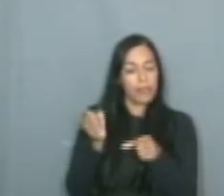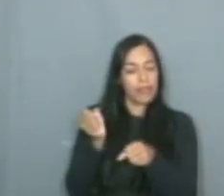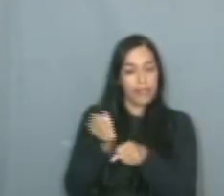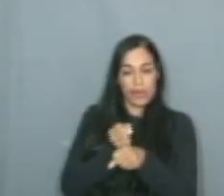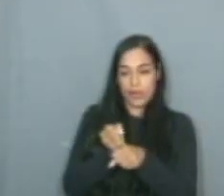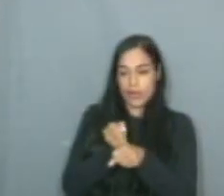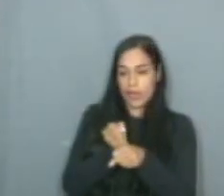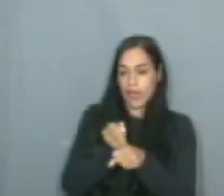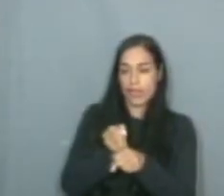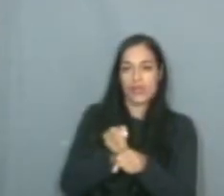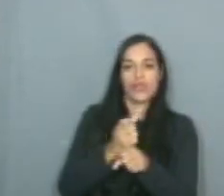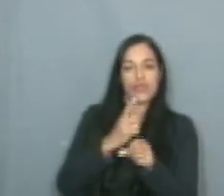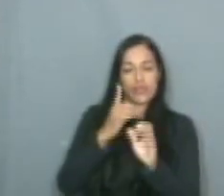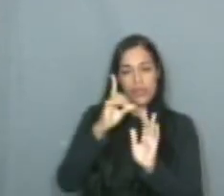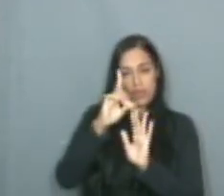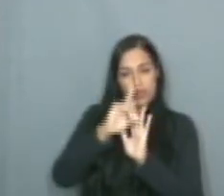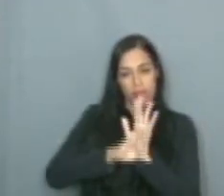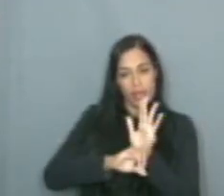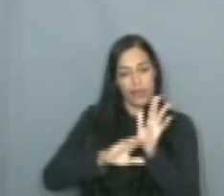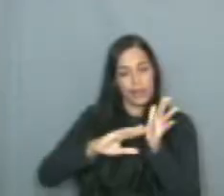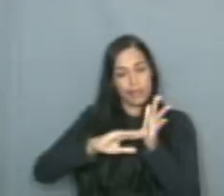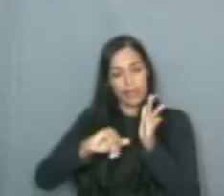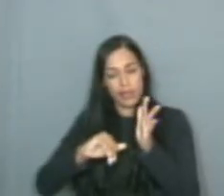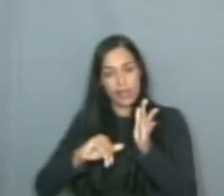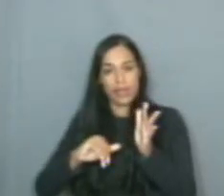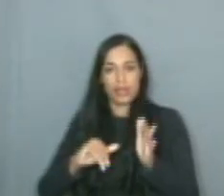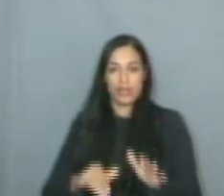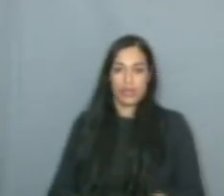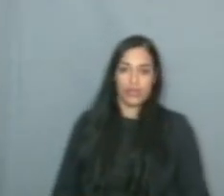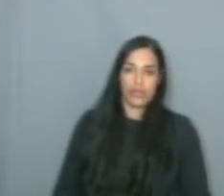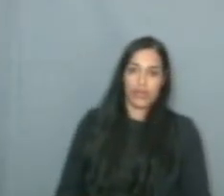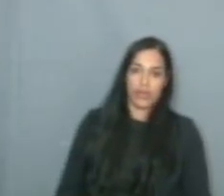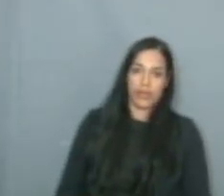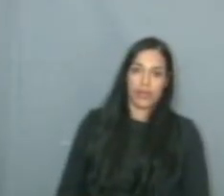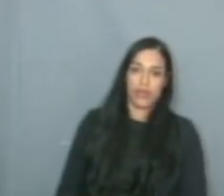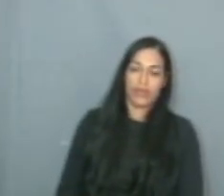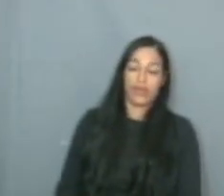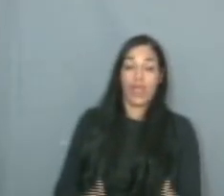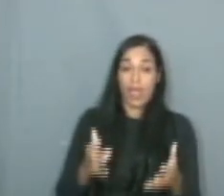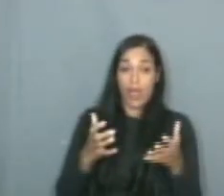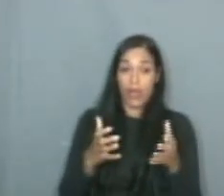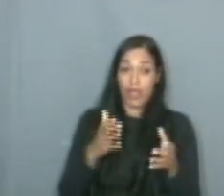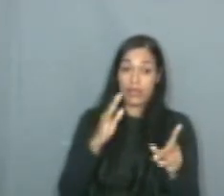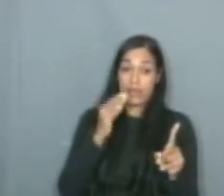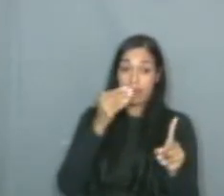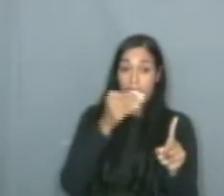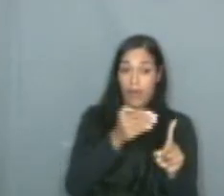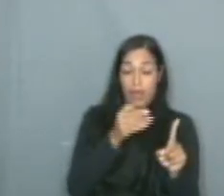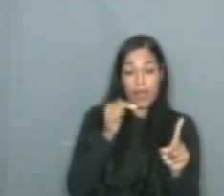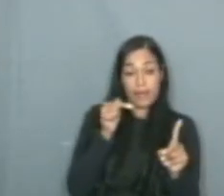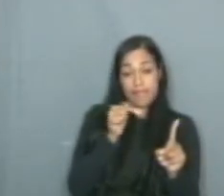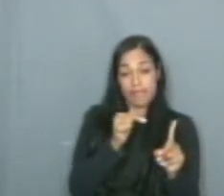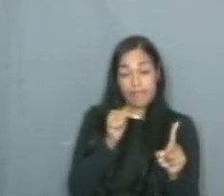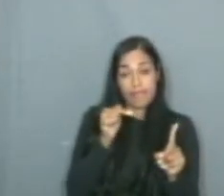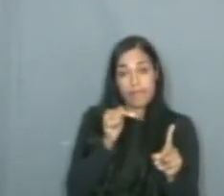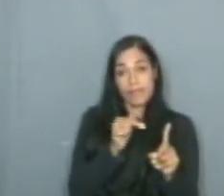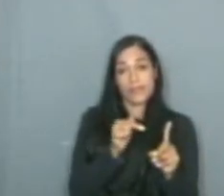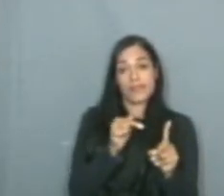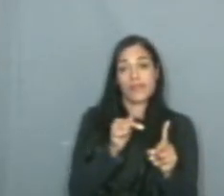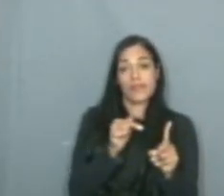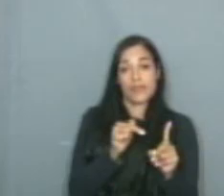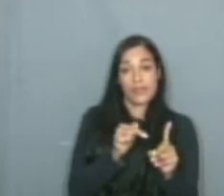décadas tiveram seus direitos negados e violados. E aí eu quero me ater e aqui me apegar